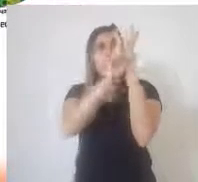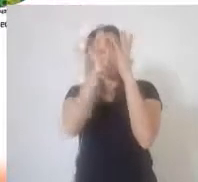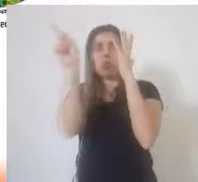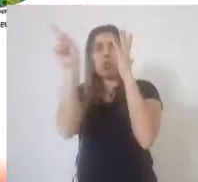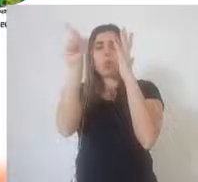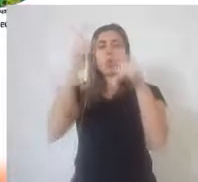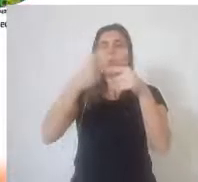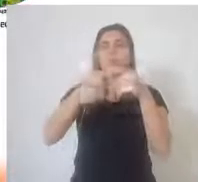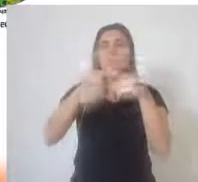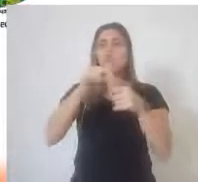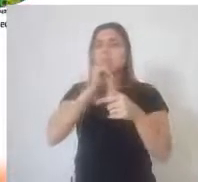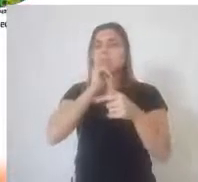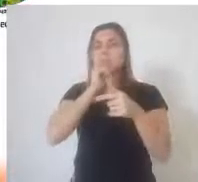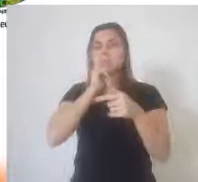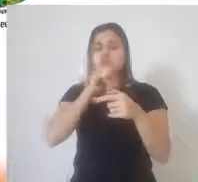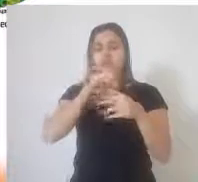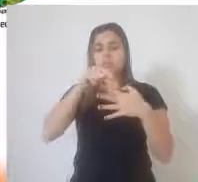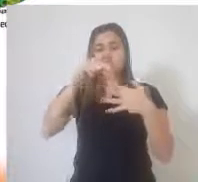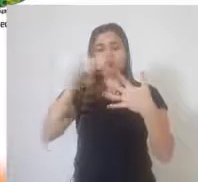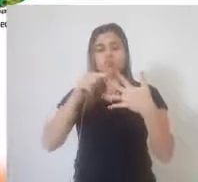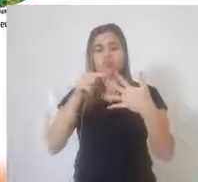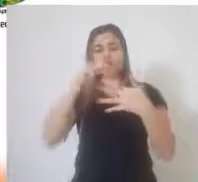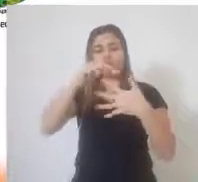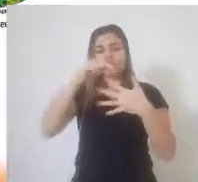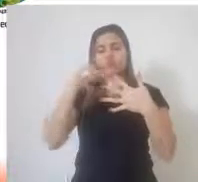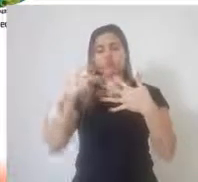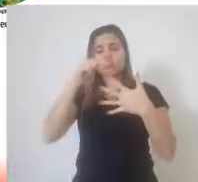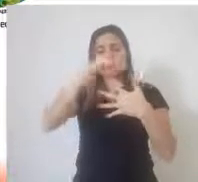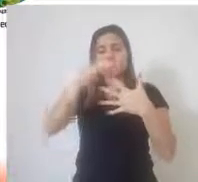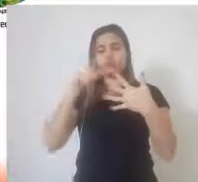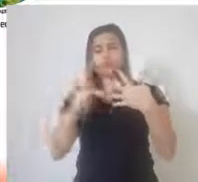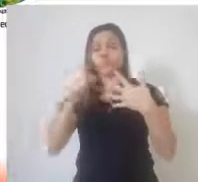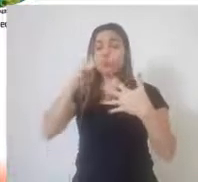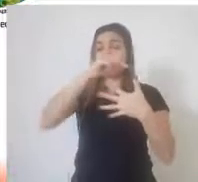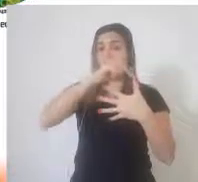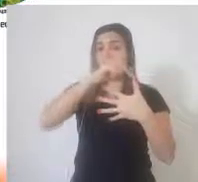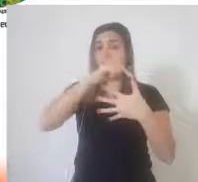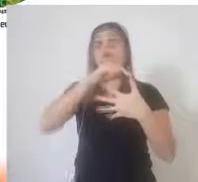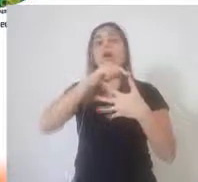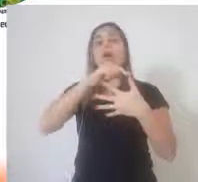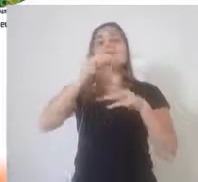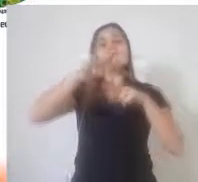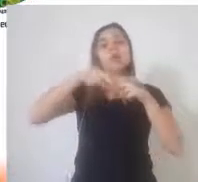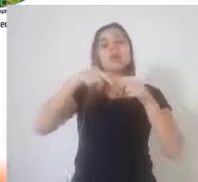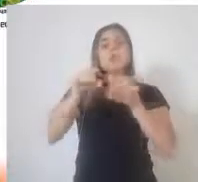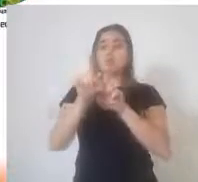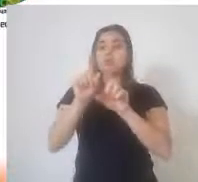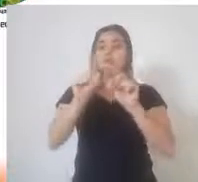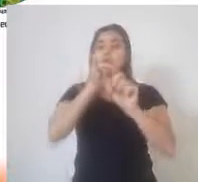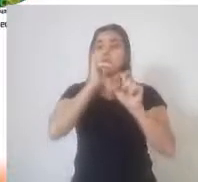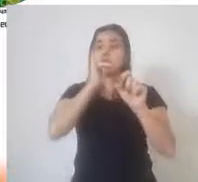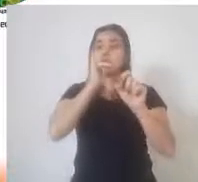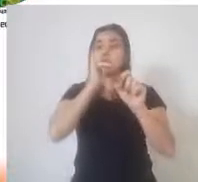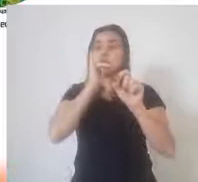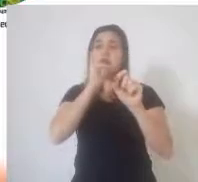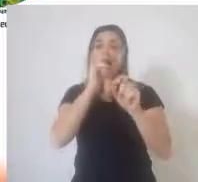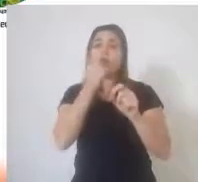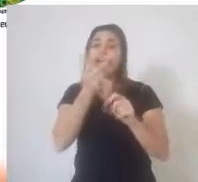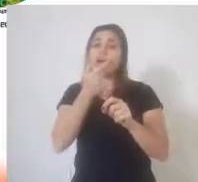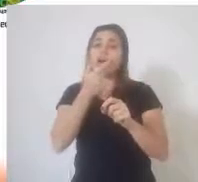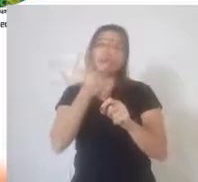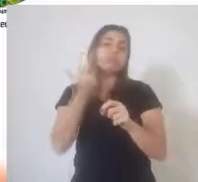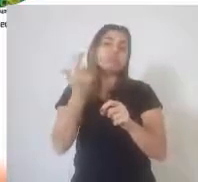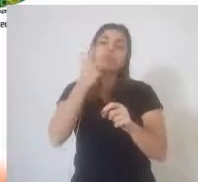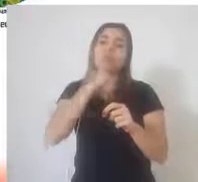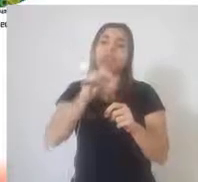fonte principal, que é a luz, que é o Sol, ou muito menos para os vegetais. Não